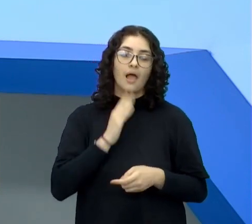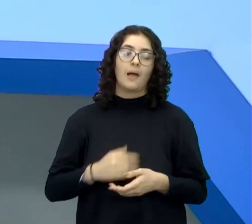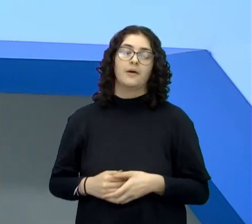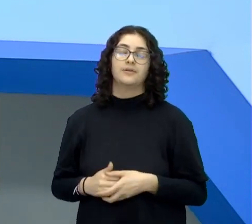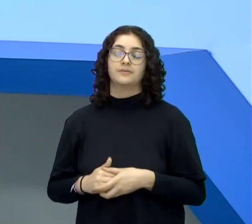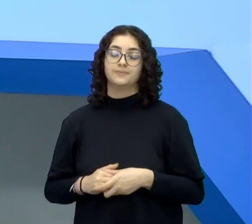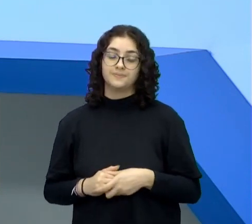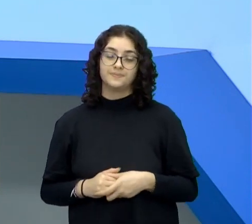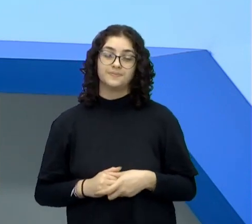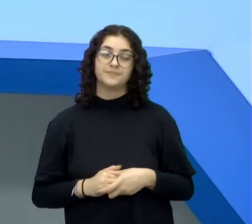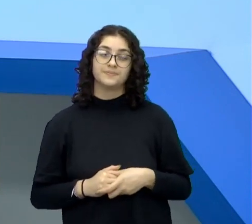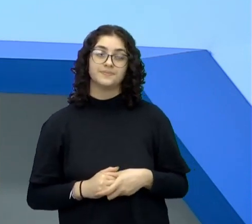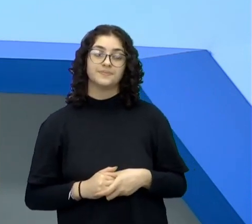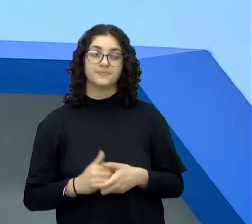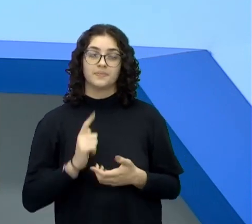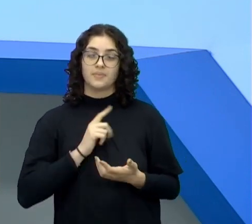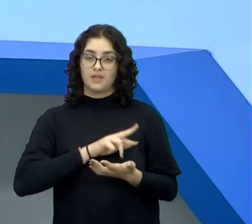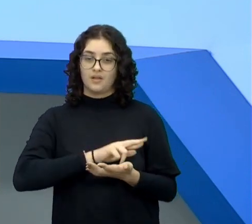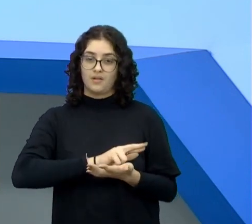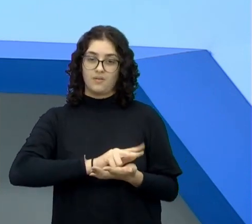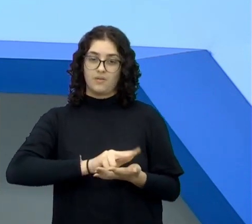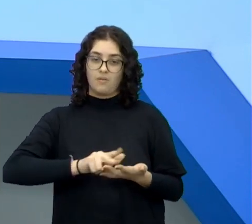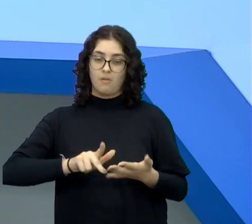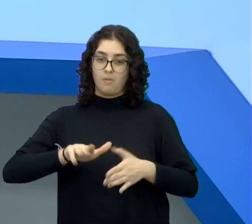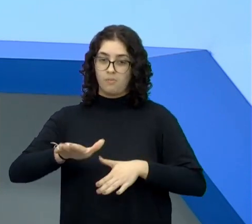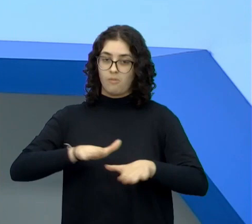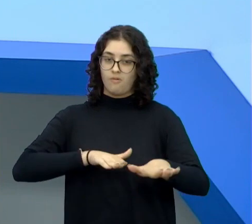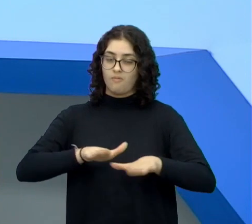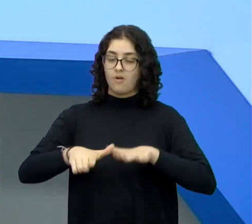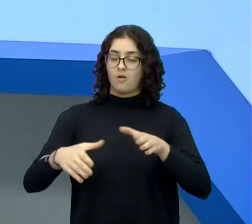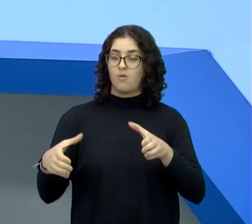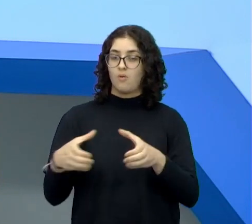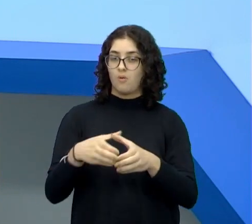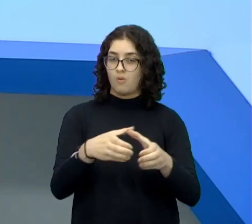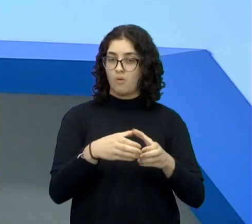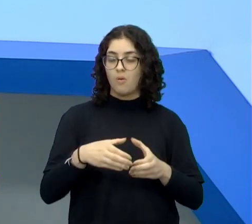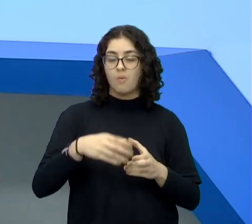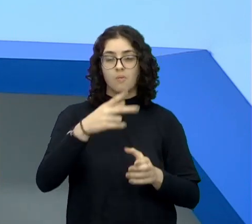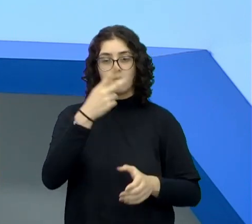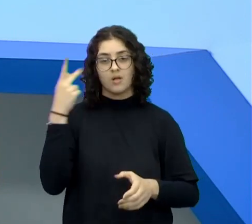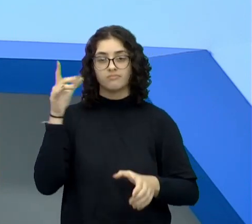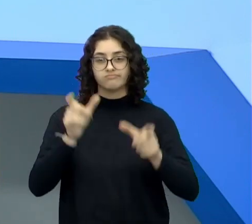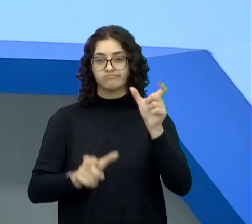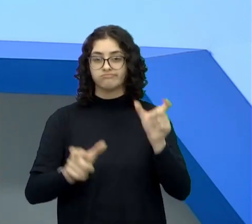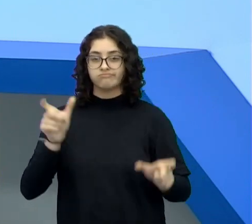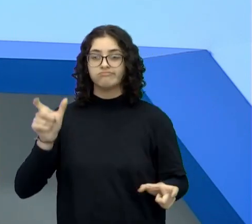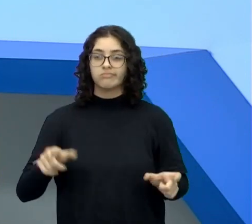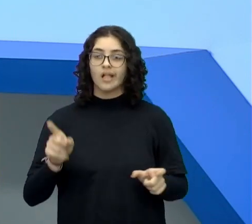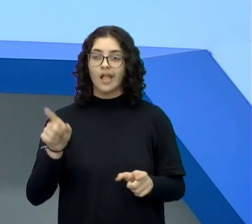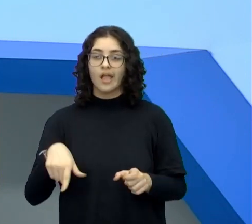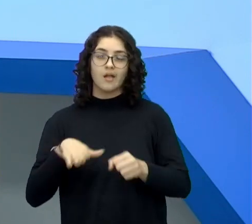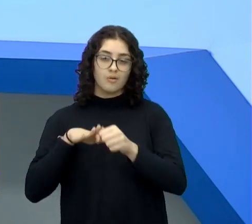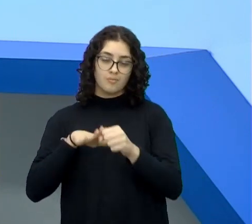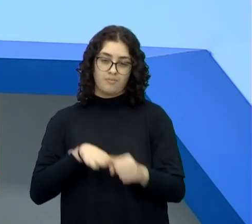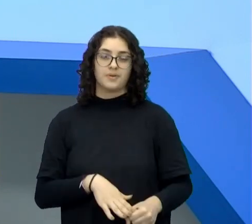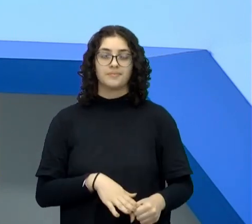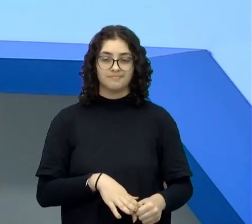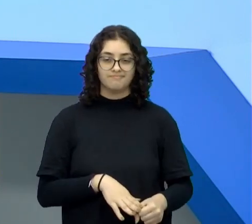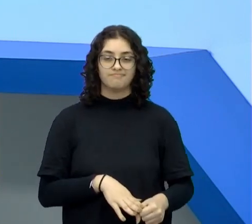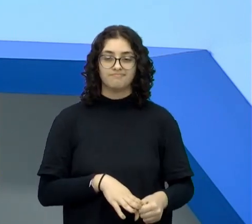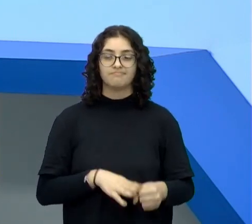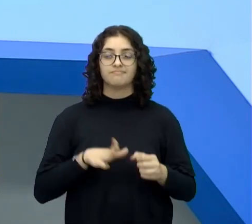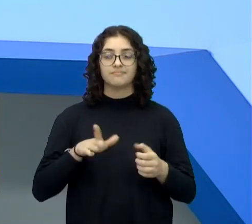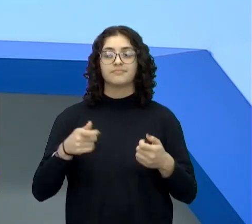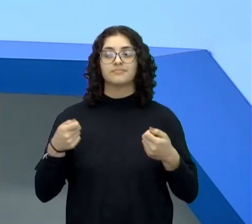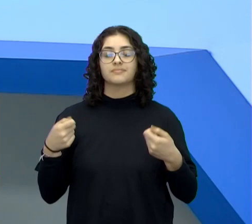temos diversos outros movimentos aí, grupos de pessoas que também são considerados minorias e que devem,